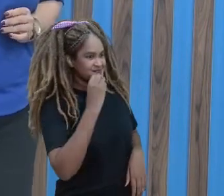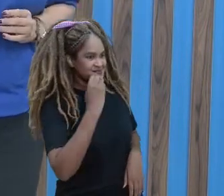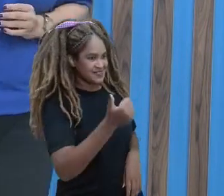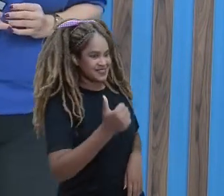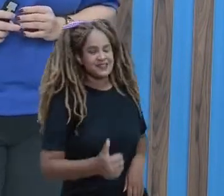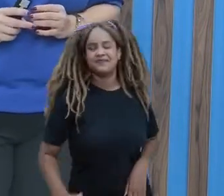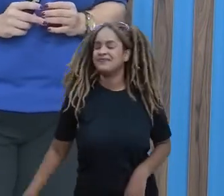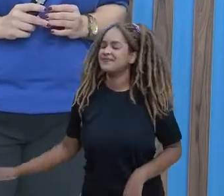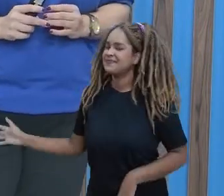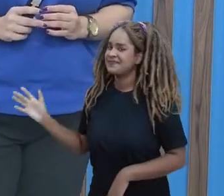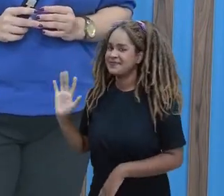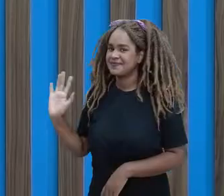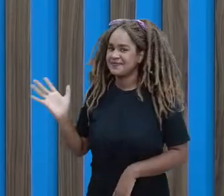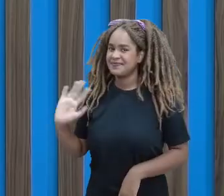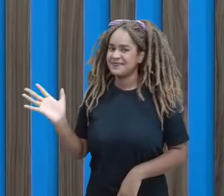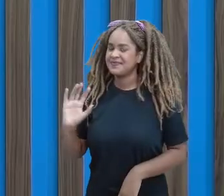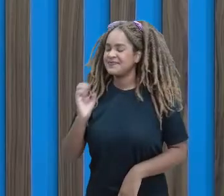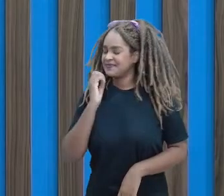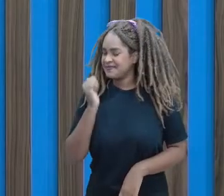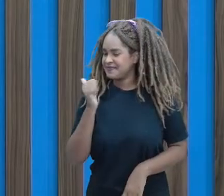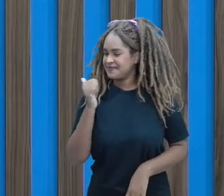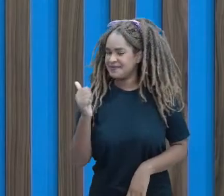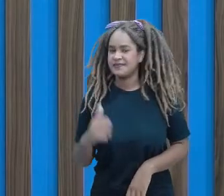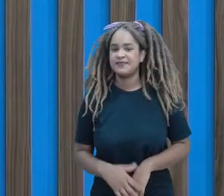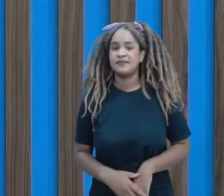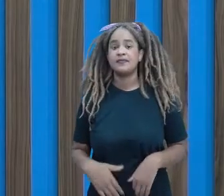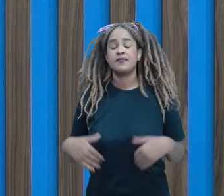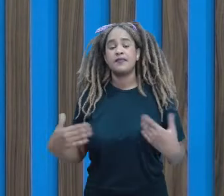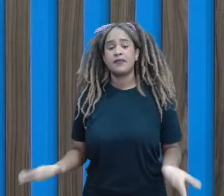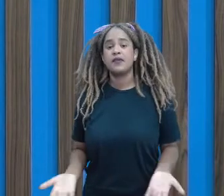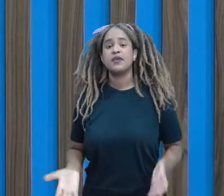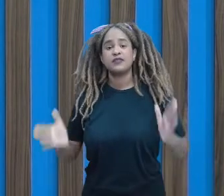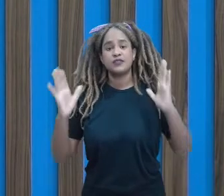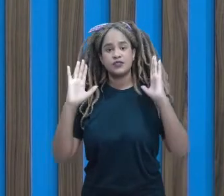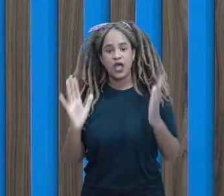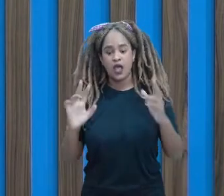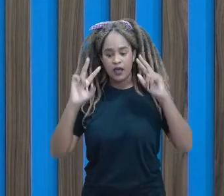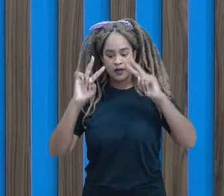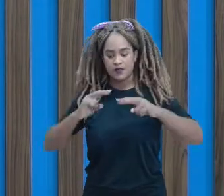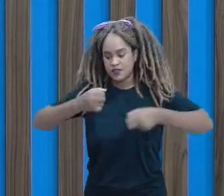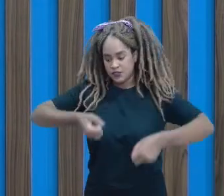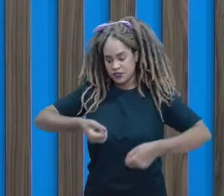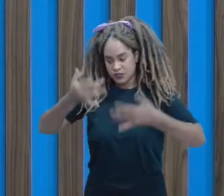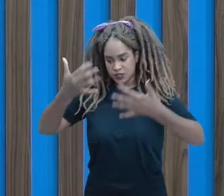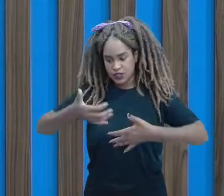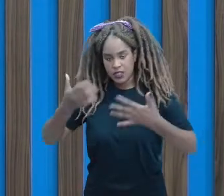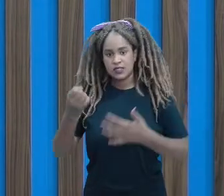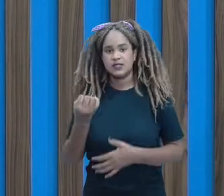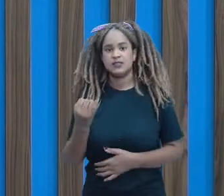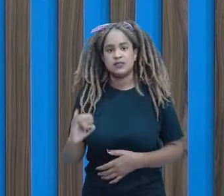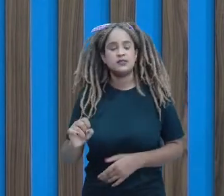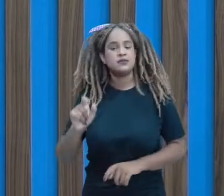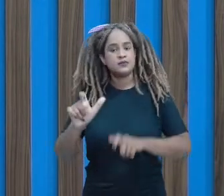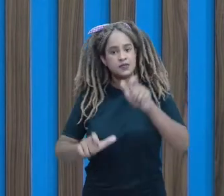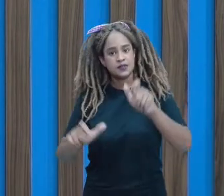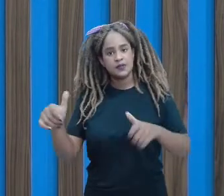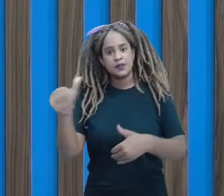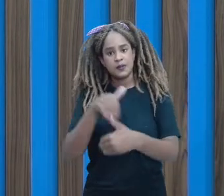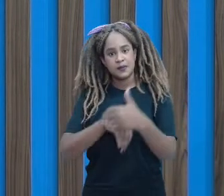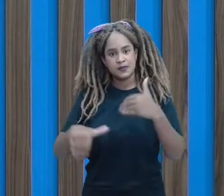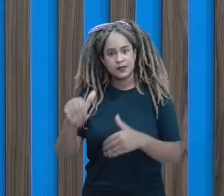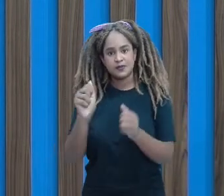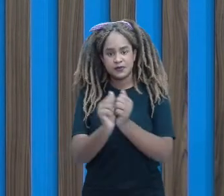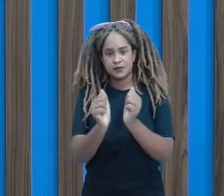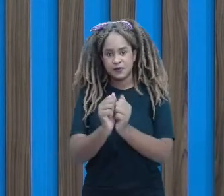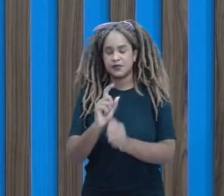Olá! Tudo bem, professora Carol? Já estou dando aqui uma olhadinha no chat para ver quem é que está conosco,